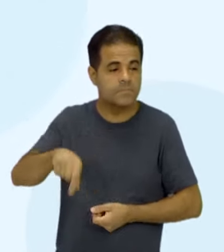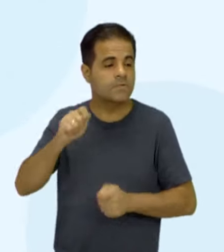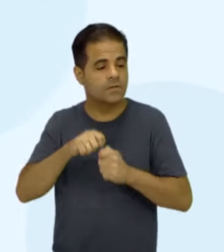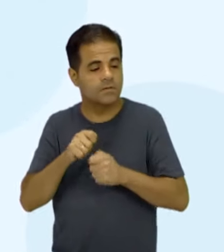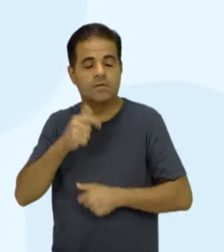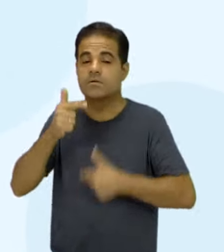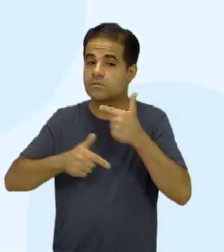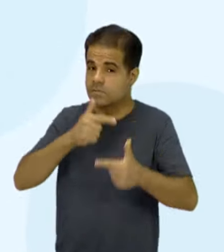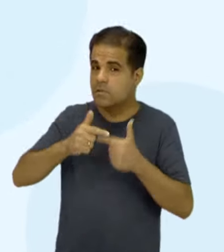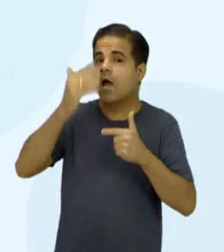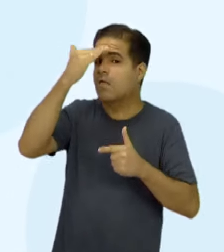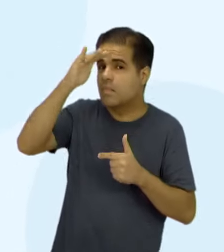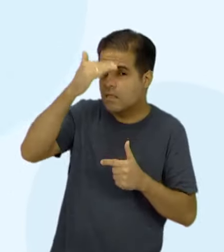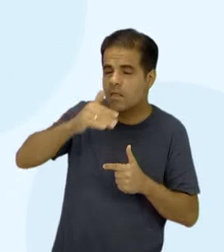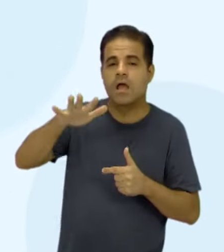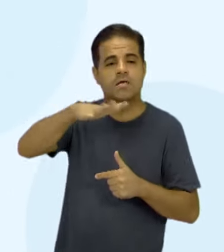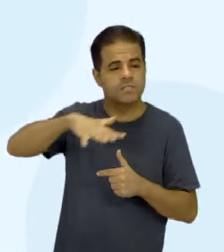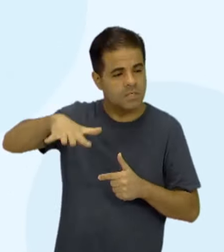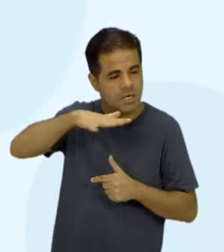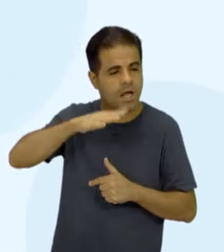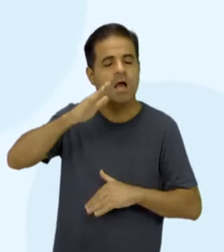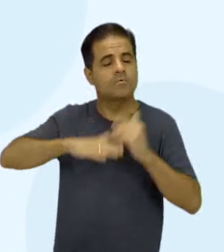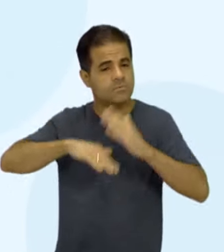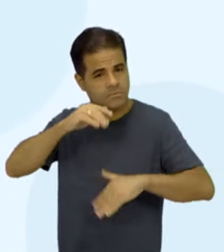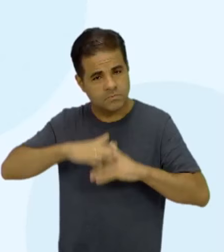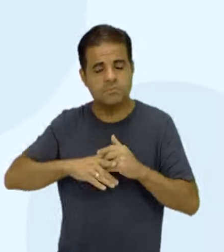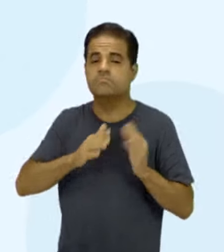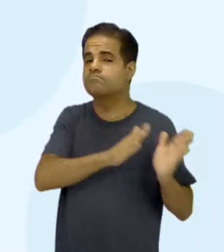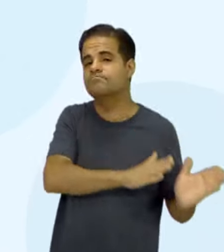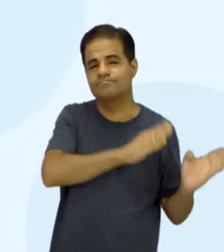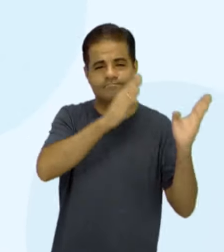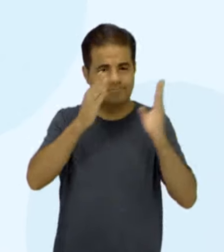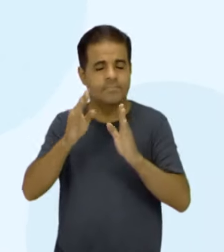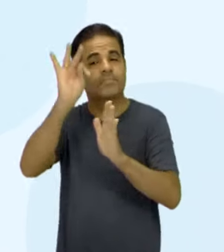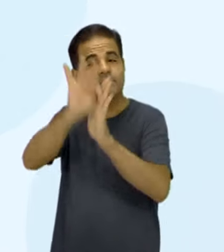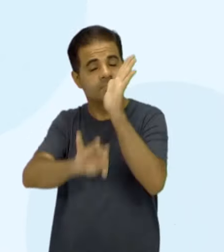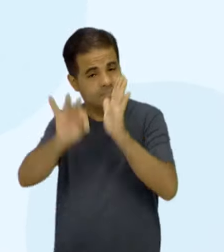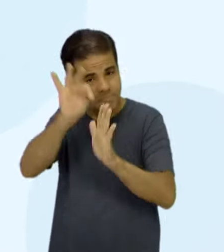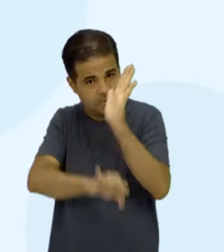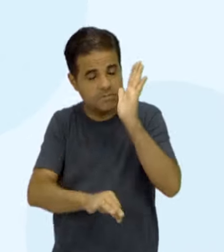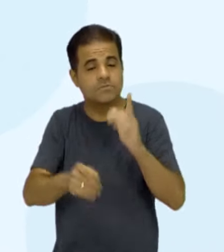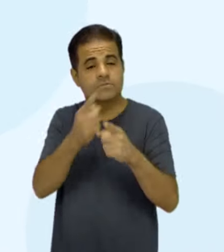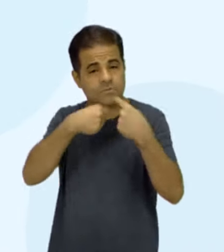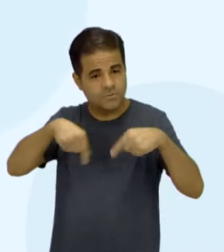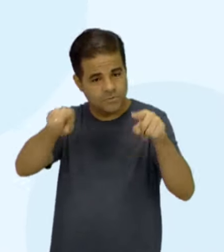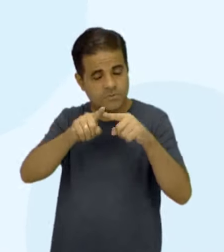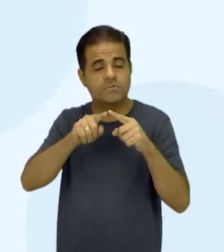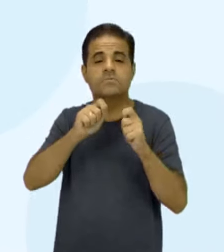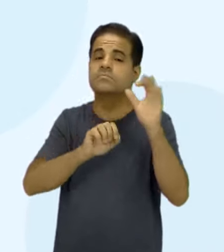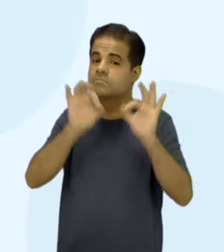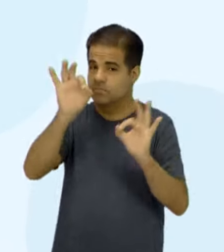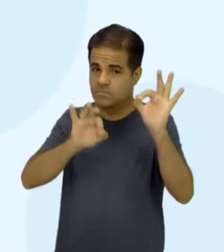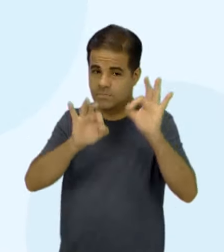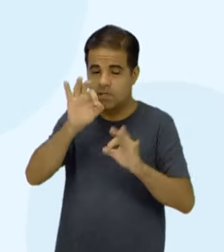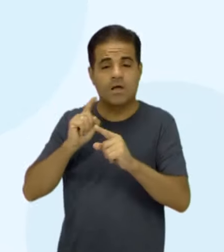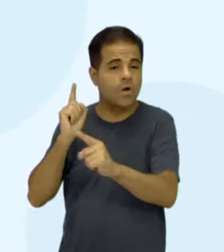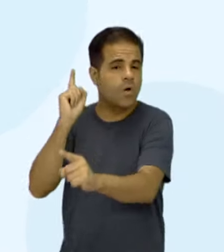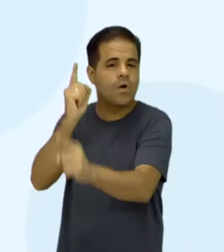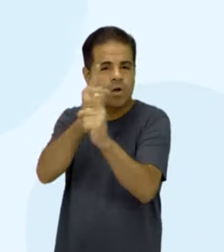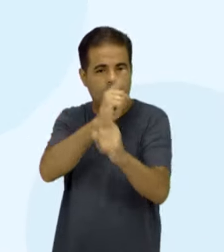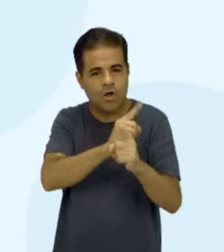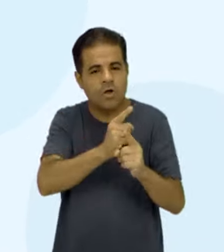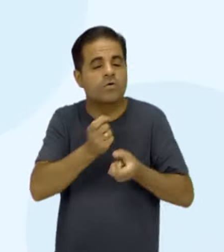fez aí o Skinny para entender a ideia Geral de um texto diz que ele for specific information a gente também fez o scanner para